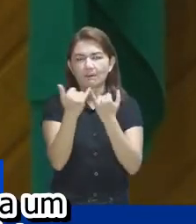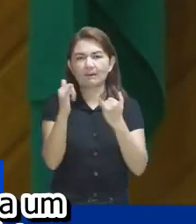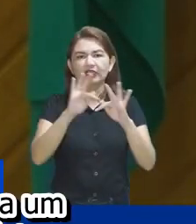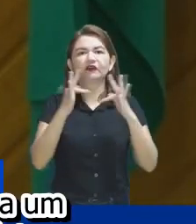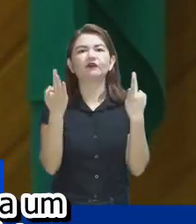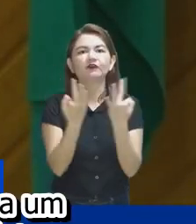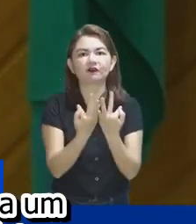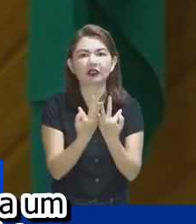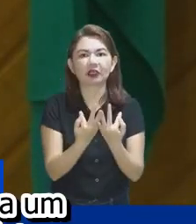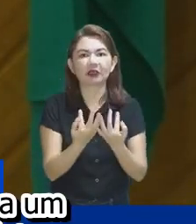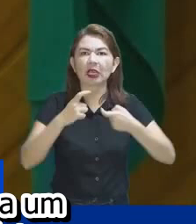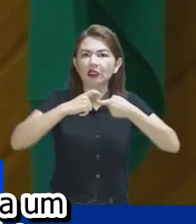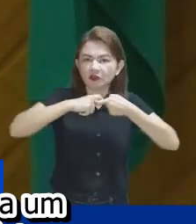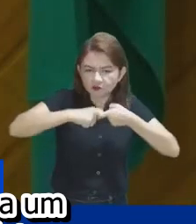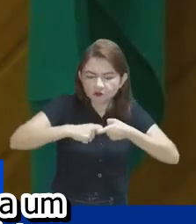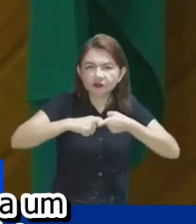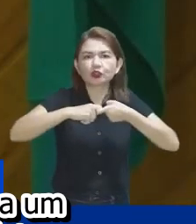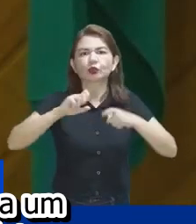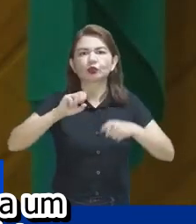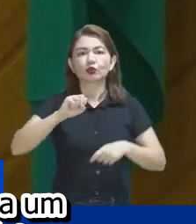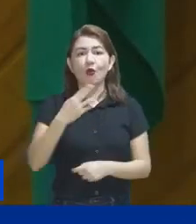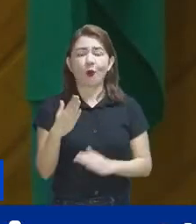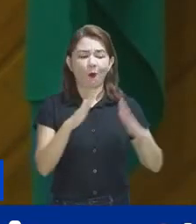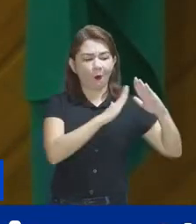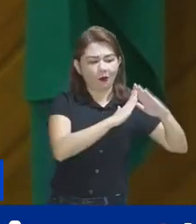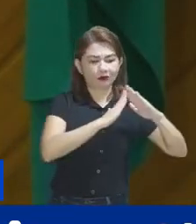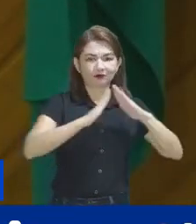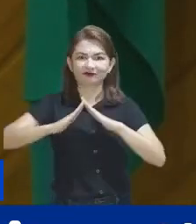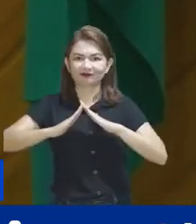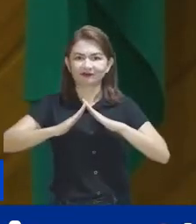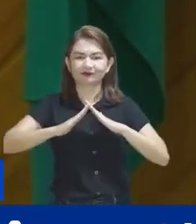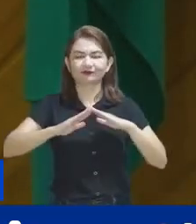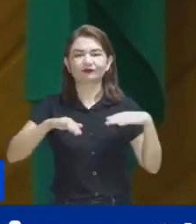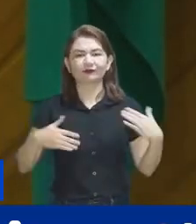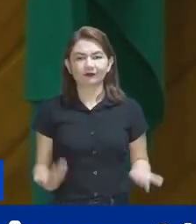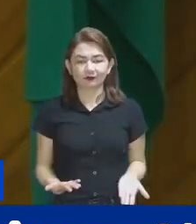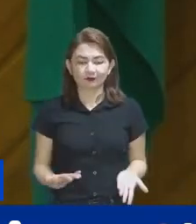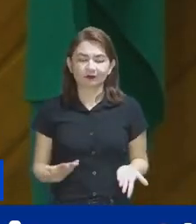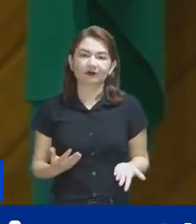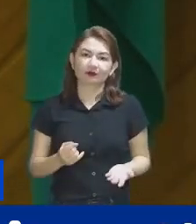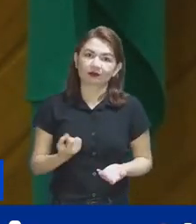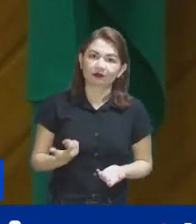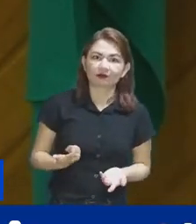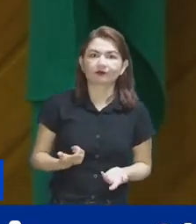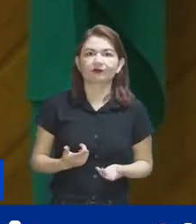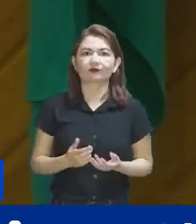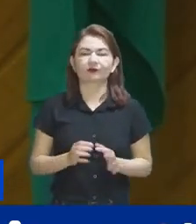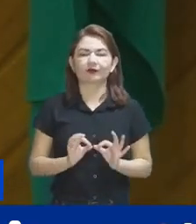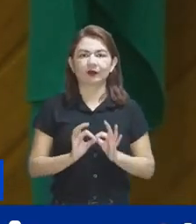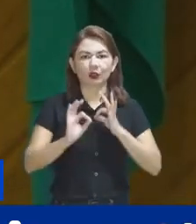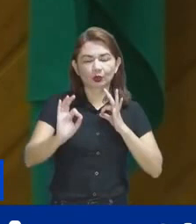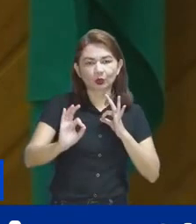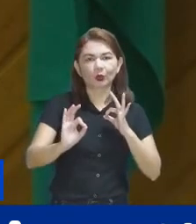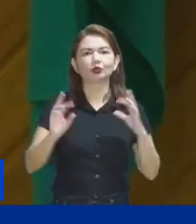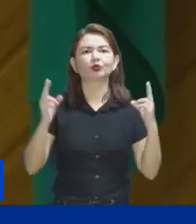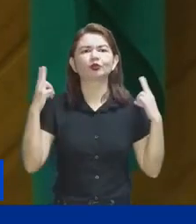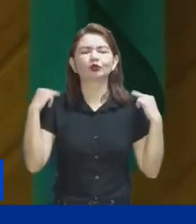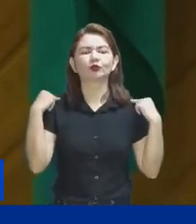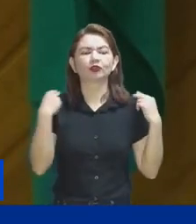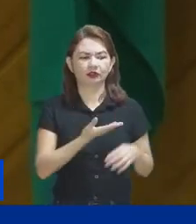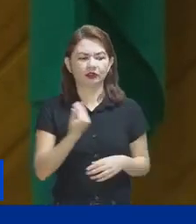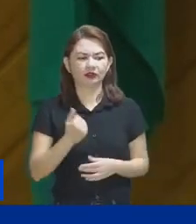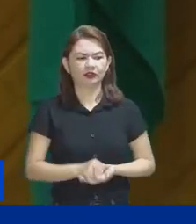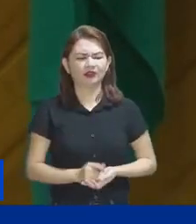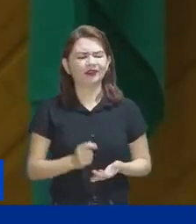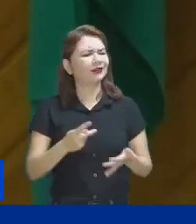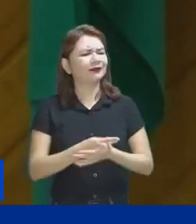tinham vínculo ou da mesma família ou de um horário próximo. E, naturalmente, coloquei elas distante do motorista, que é o réu, e perguntei o